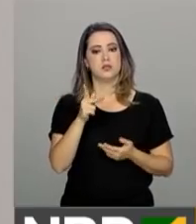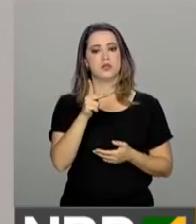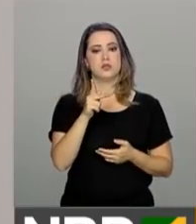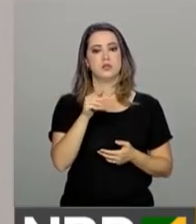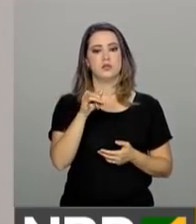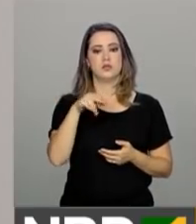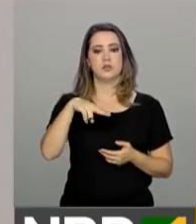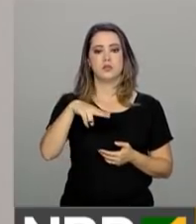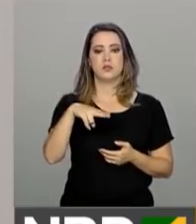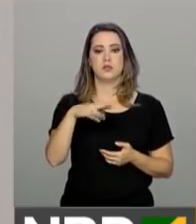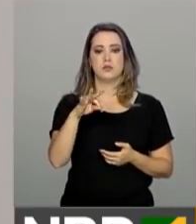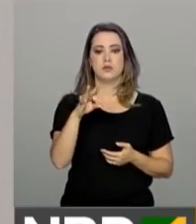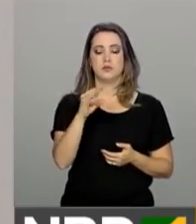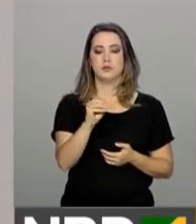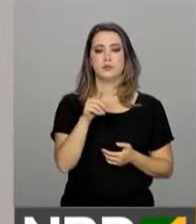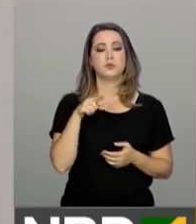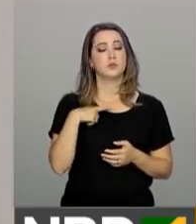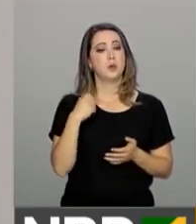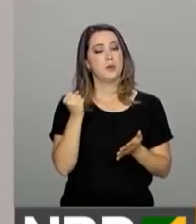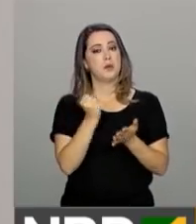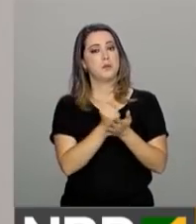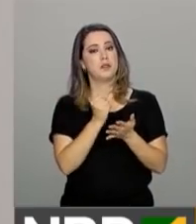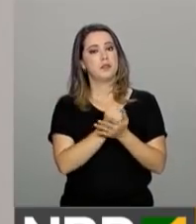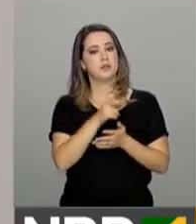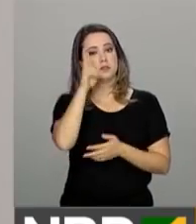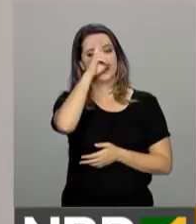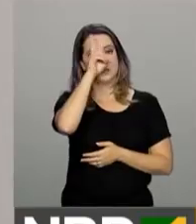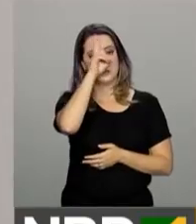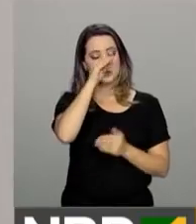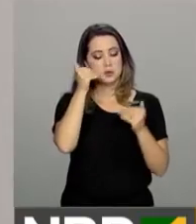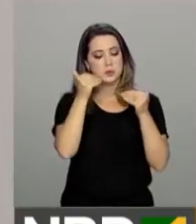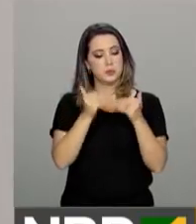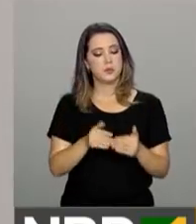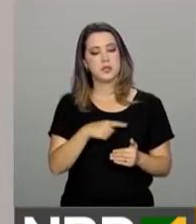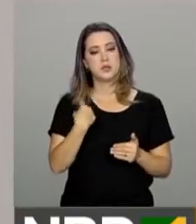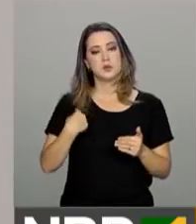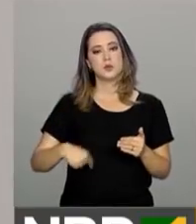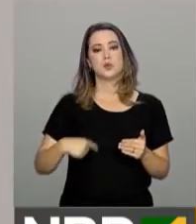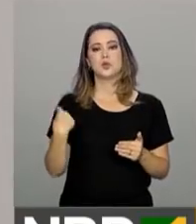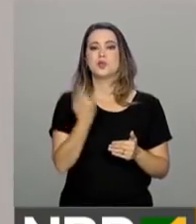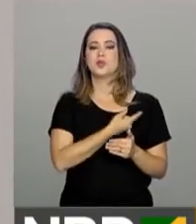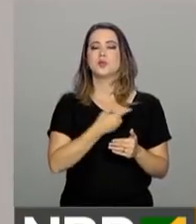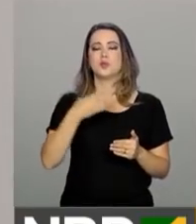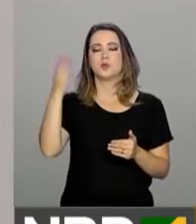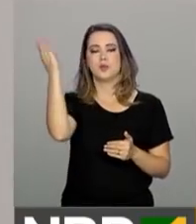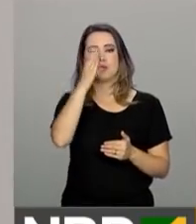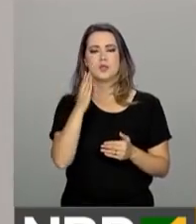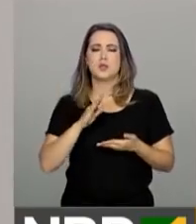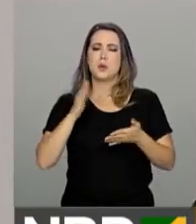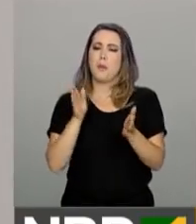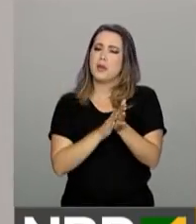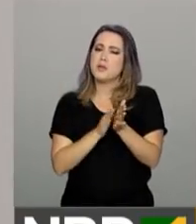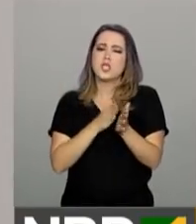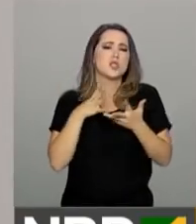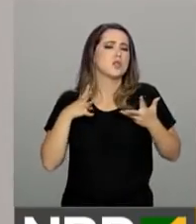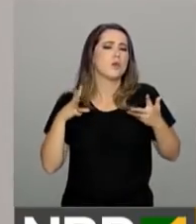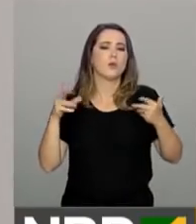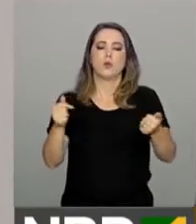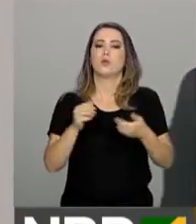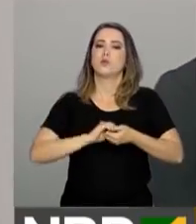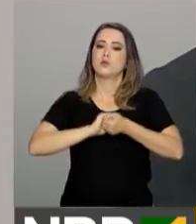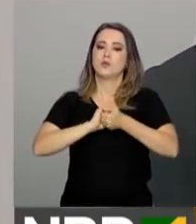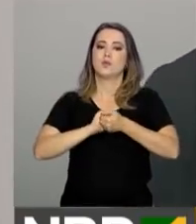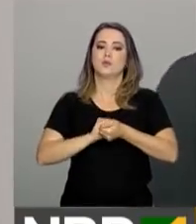para marcar indelevelmente a história da presença chinesa no nosso país porque os meus parabéns a todos de